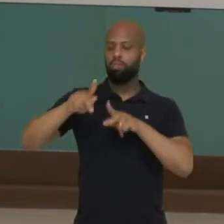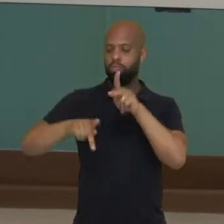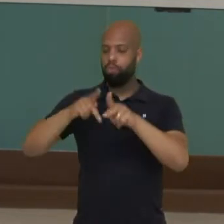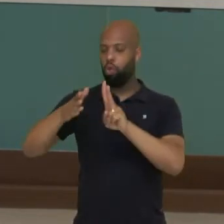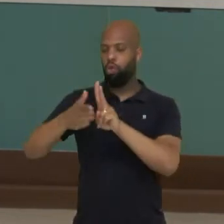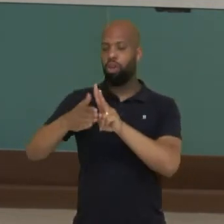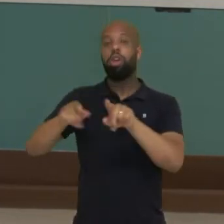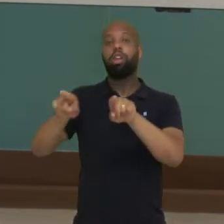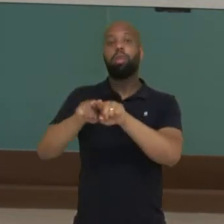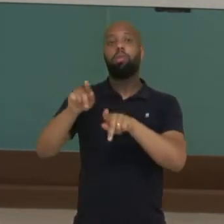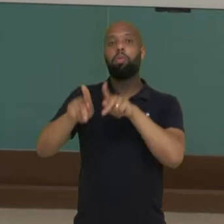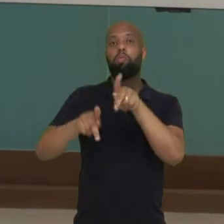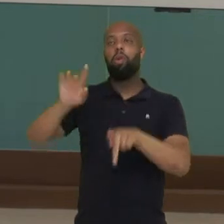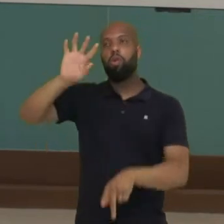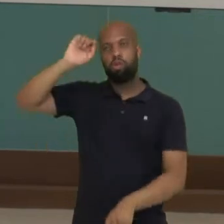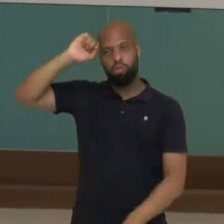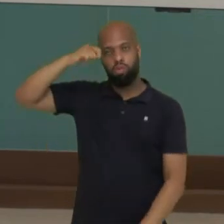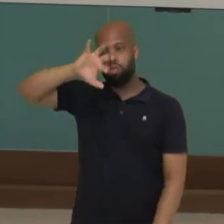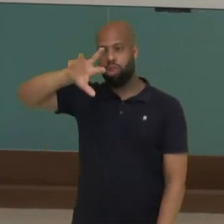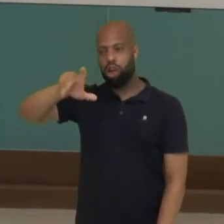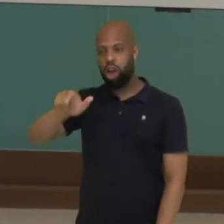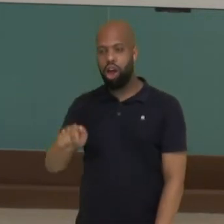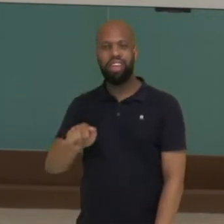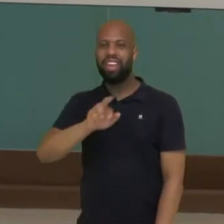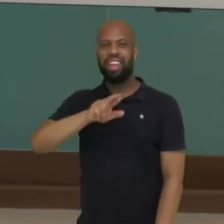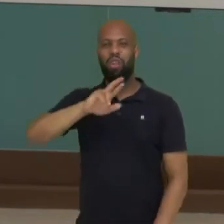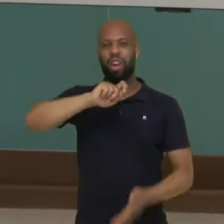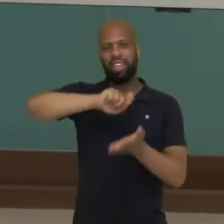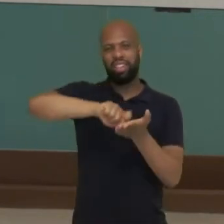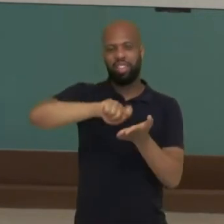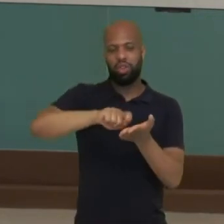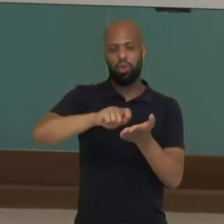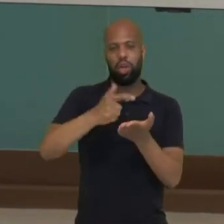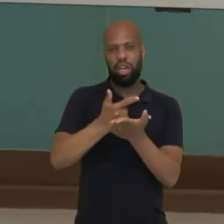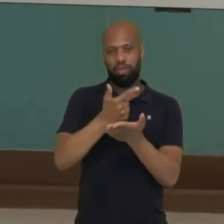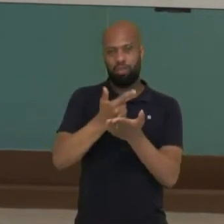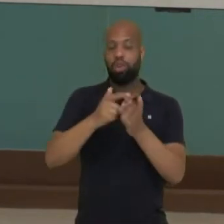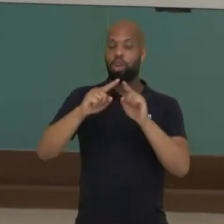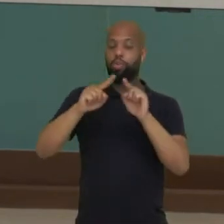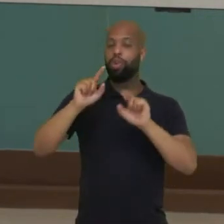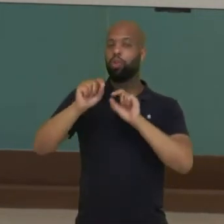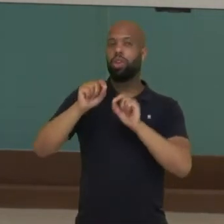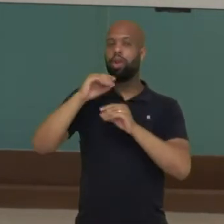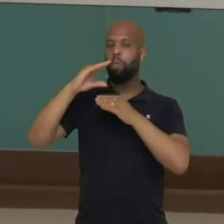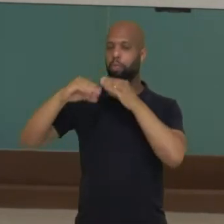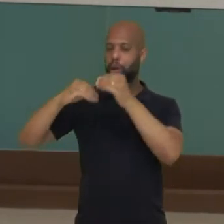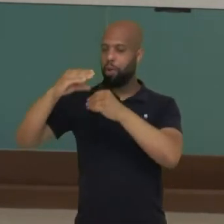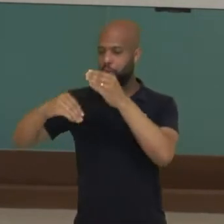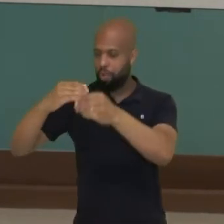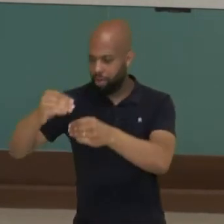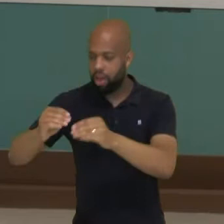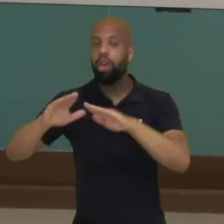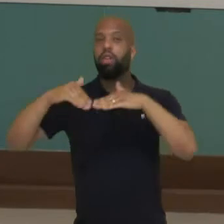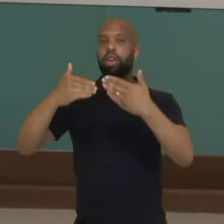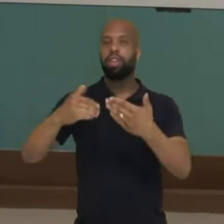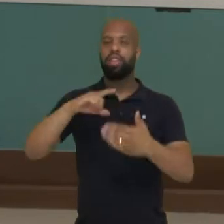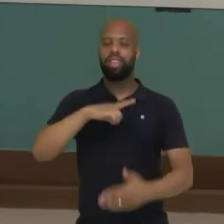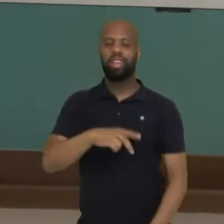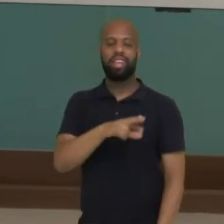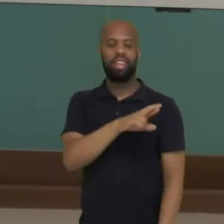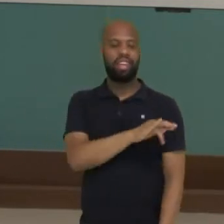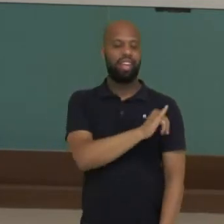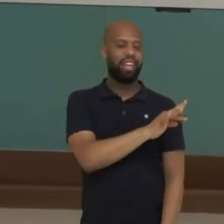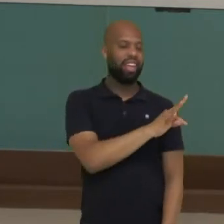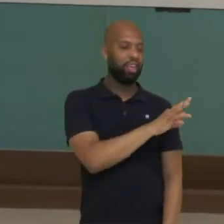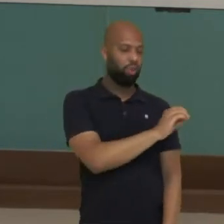africanos, mantêm a sua tradição não por meio de um livro escrito, mas por meio da oralidade. E os ritos e rituais, como a própria palavra